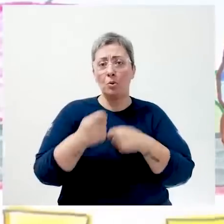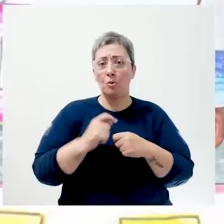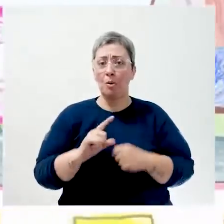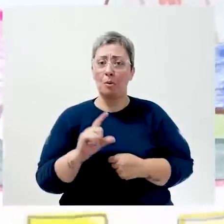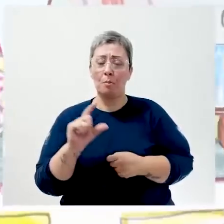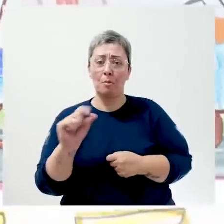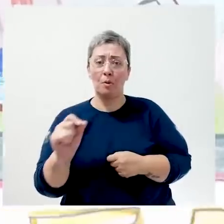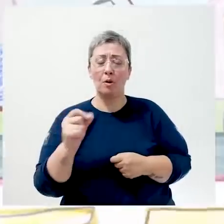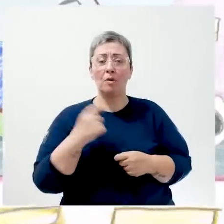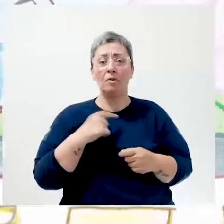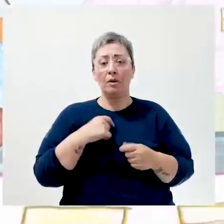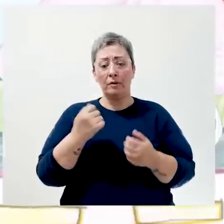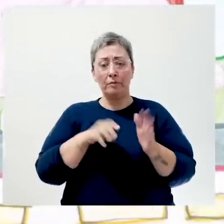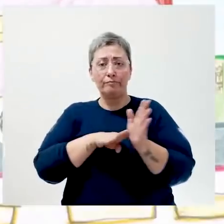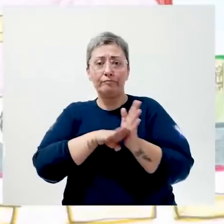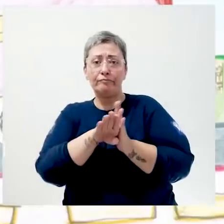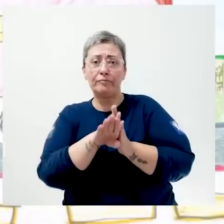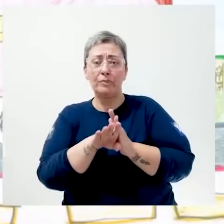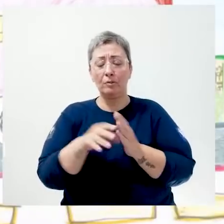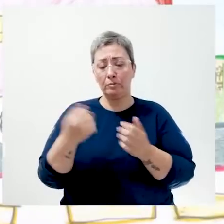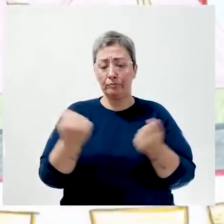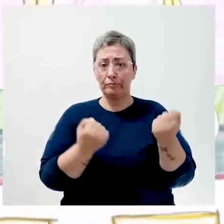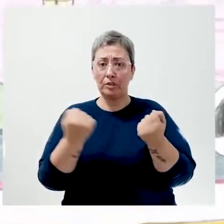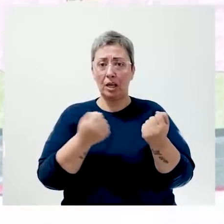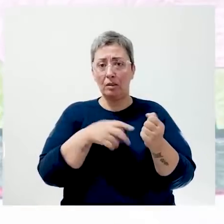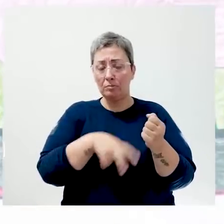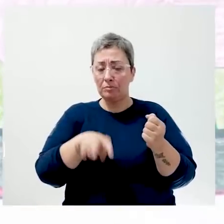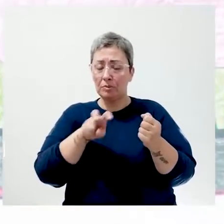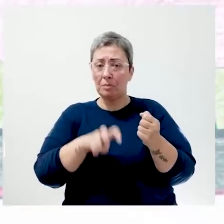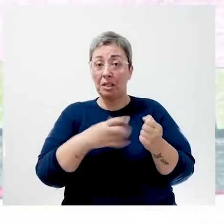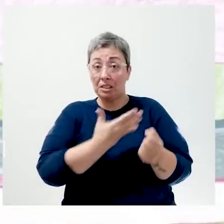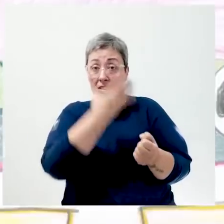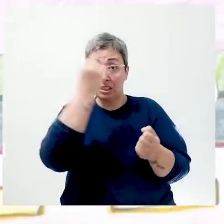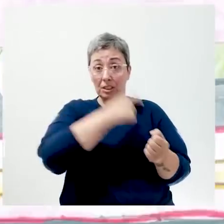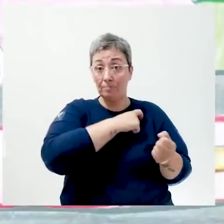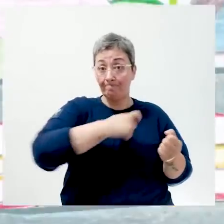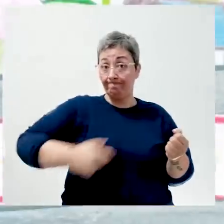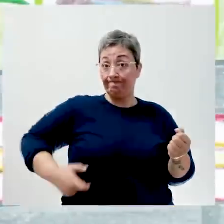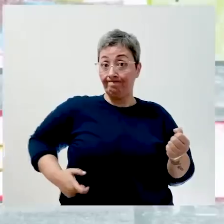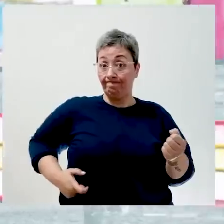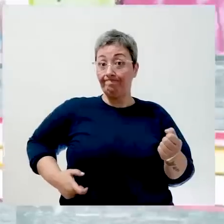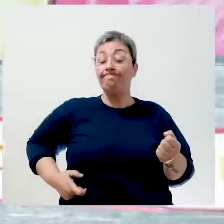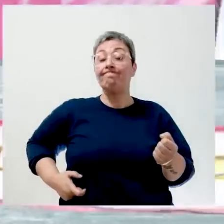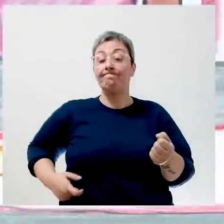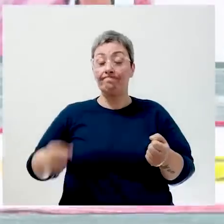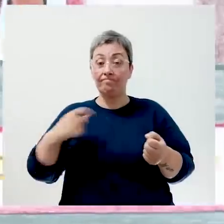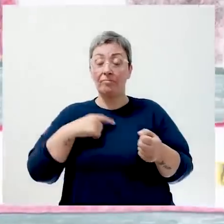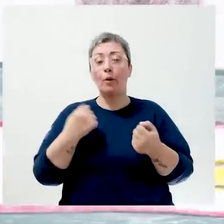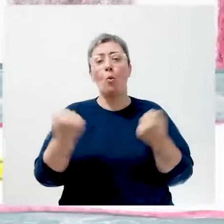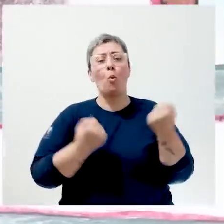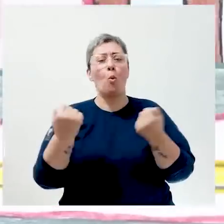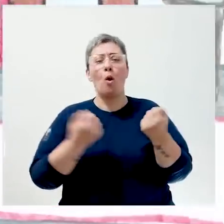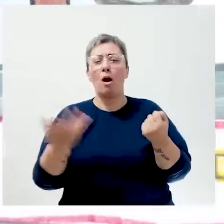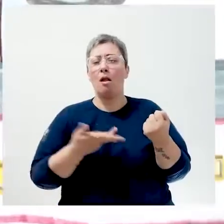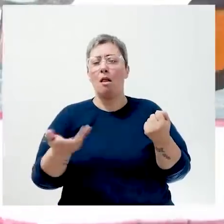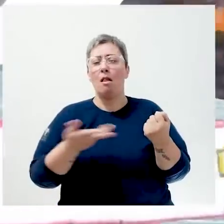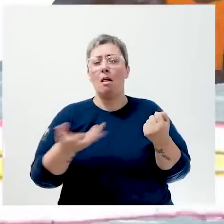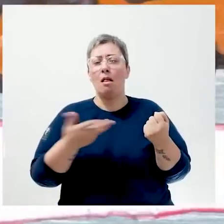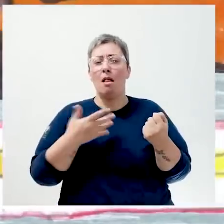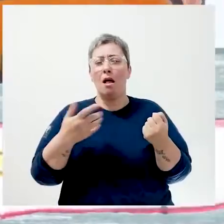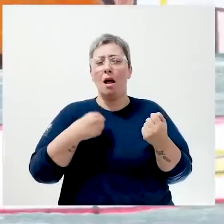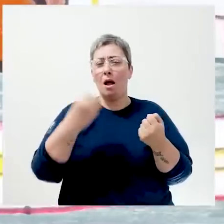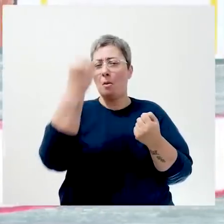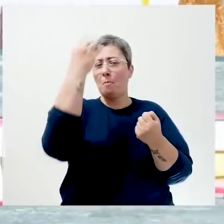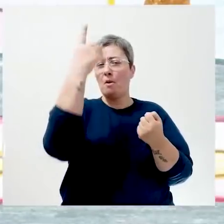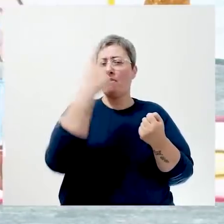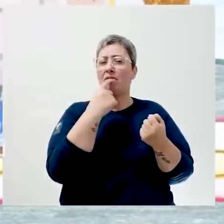trabalhar, e foi até o estacionamento, pegar seu carro, mas esqueceu de colocar o cinto de segurança. Ele dirigiu muito rápido, passou no